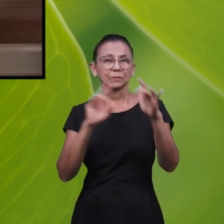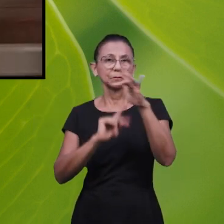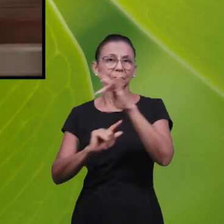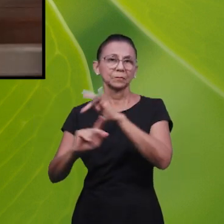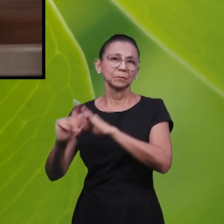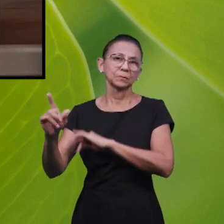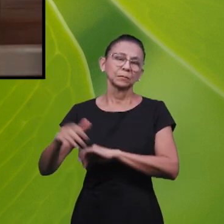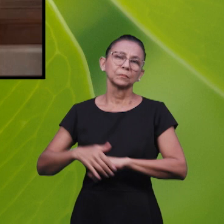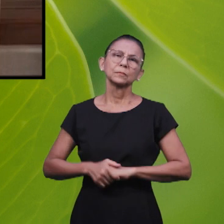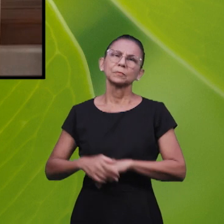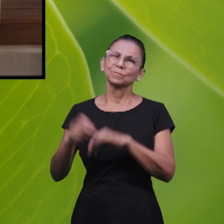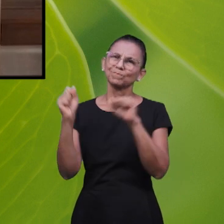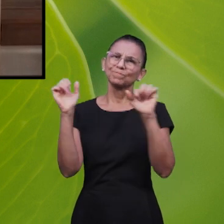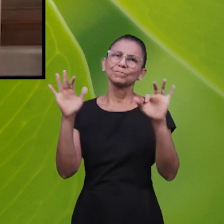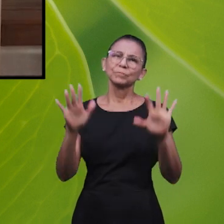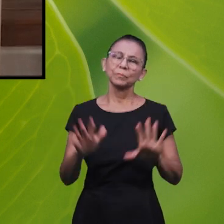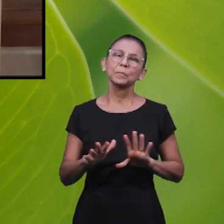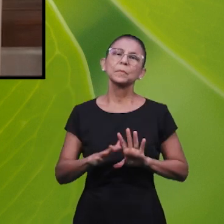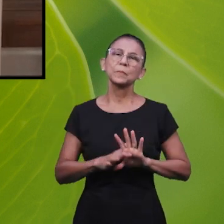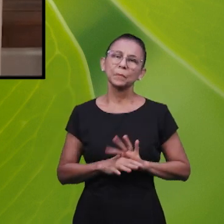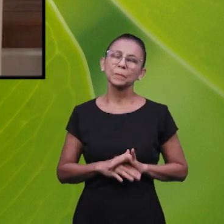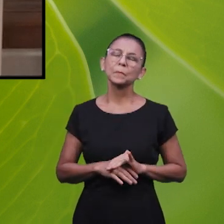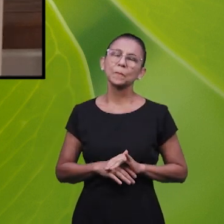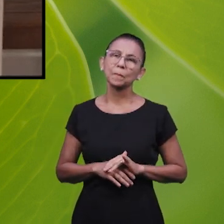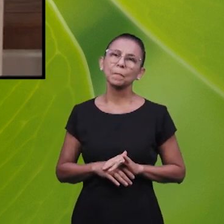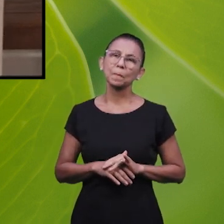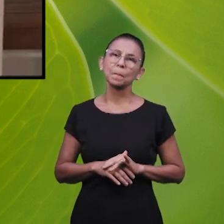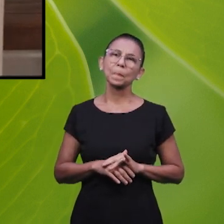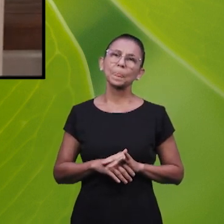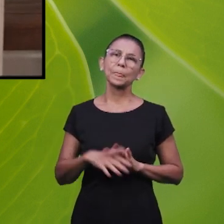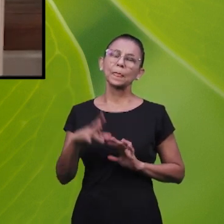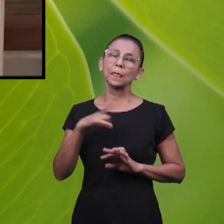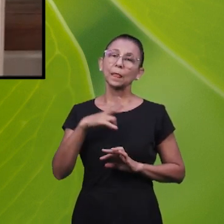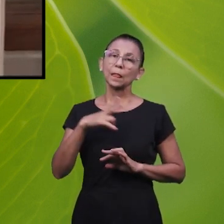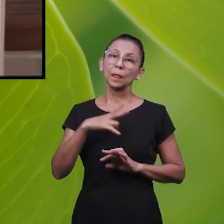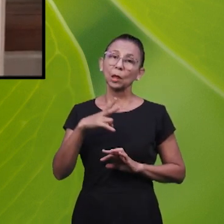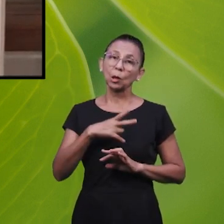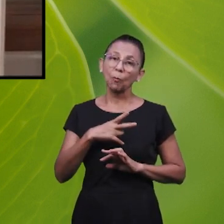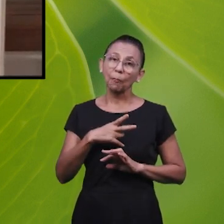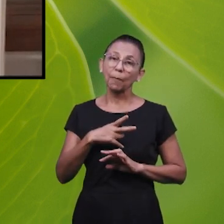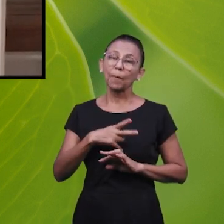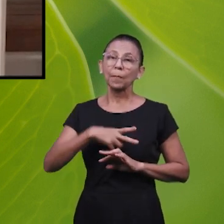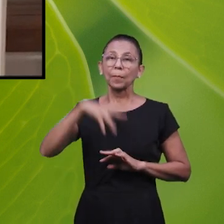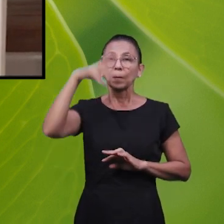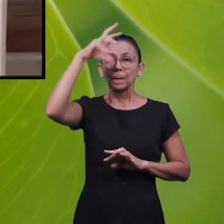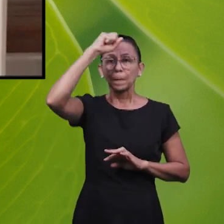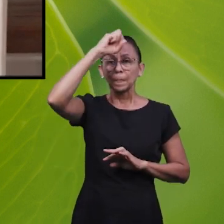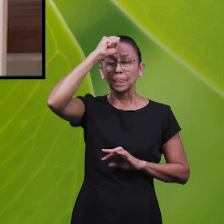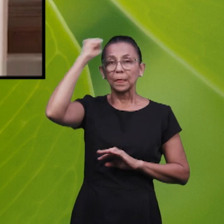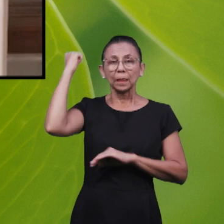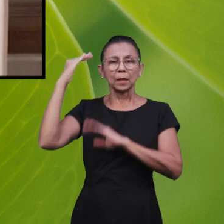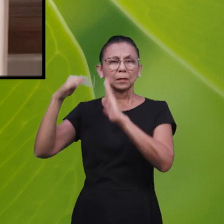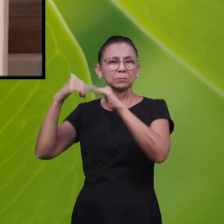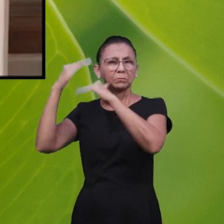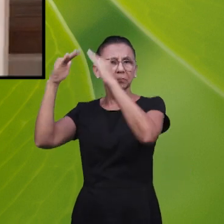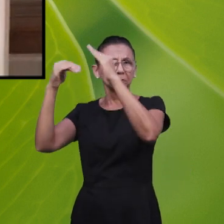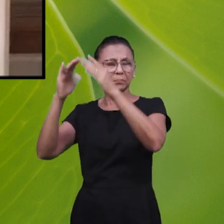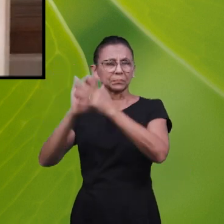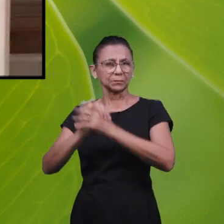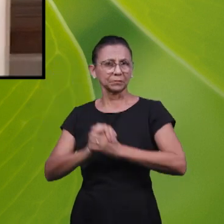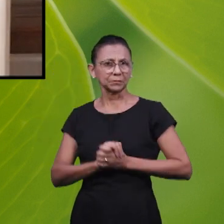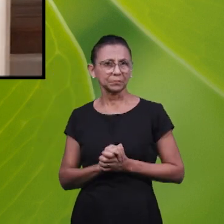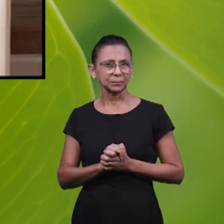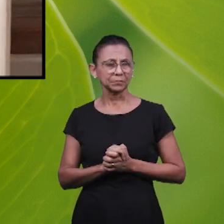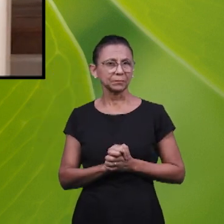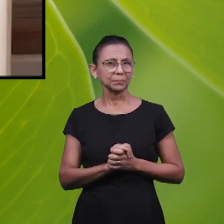igrejas. Irmãos, a paz do Senhor Jesus, eu me chamo Fábio Farias, sou da Igreja da Cachoeirinha, aqui em Manaus, do